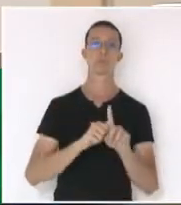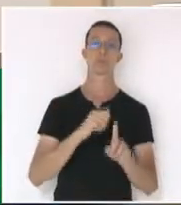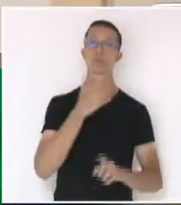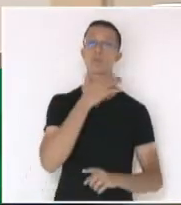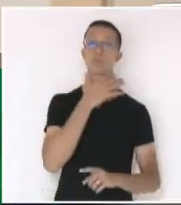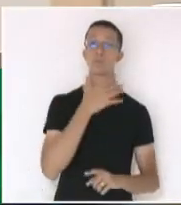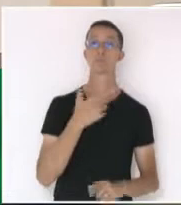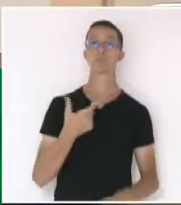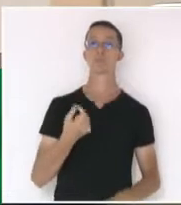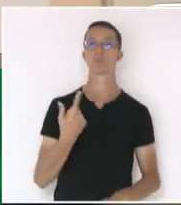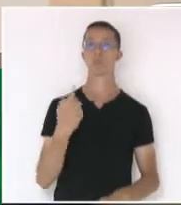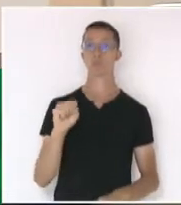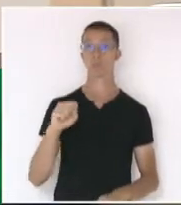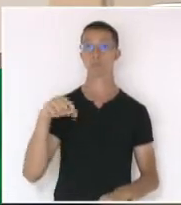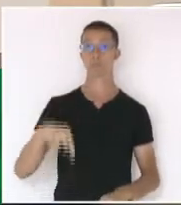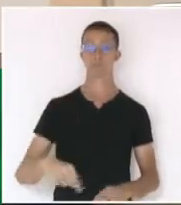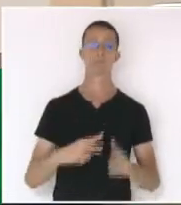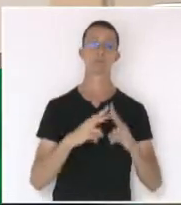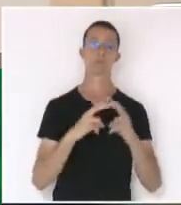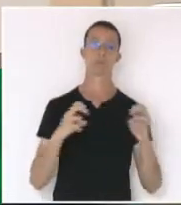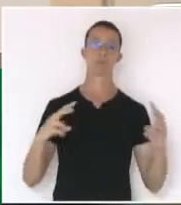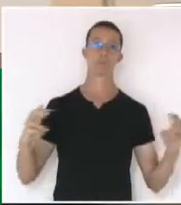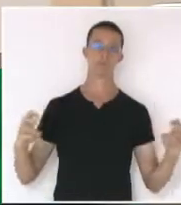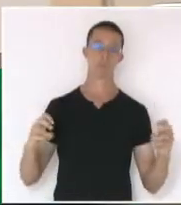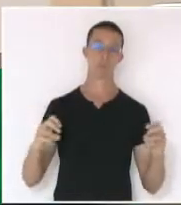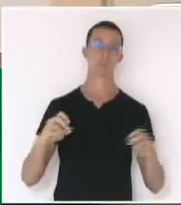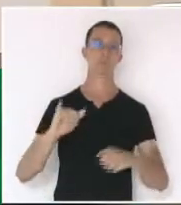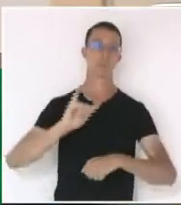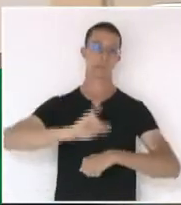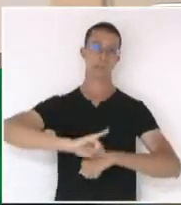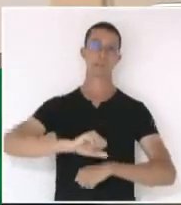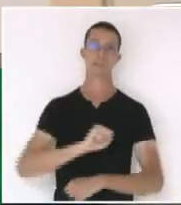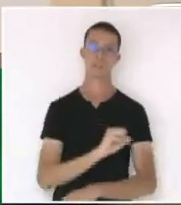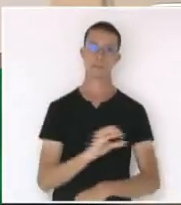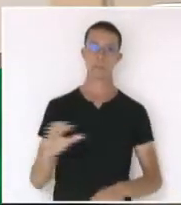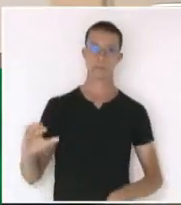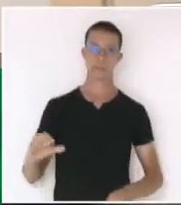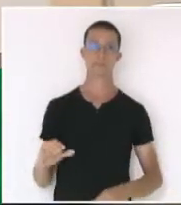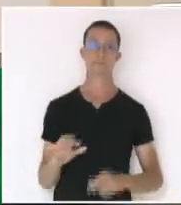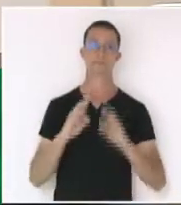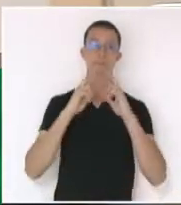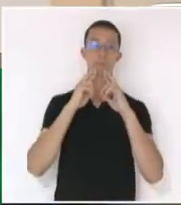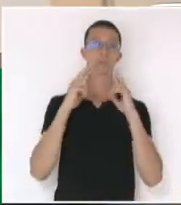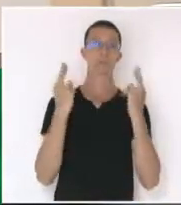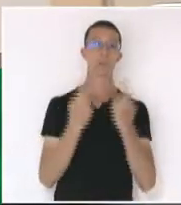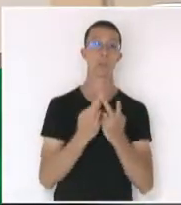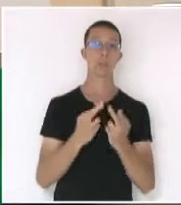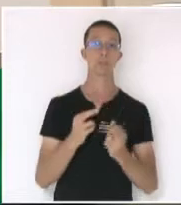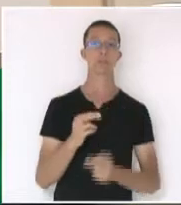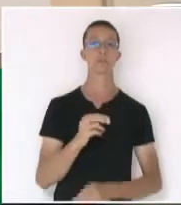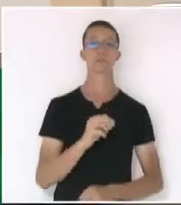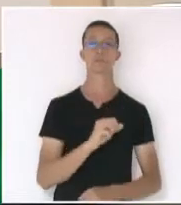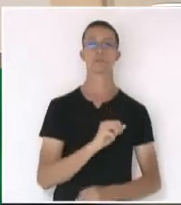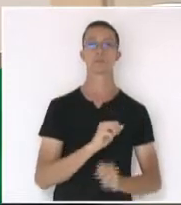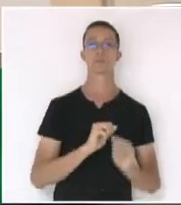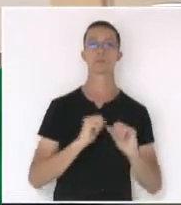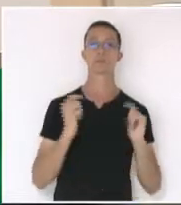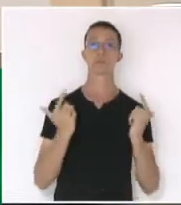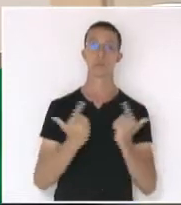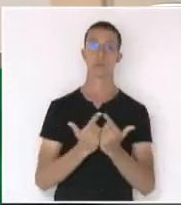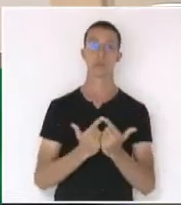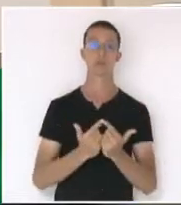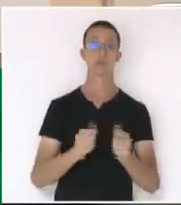nesta cidade de Florianópolis capital do Estado de Santa Catarina reuniu-se a Assembleia Legislativa em sessão